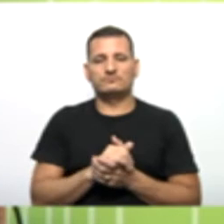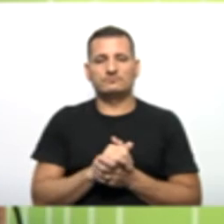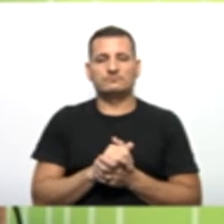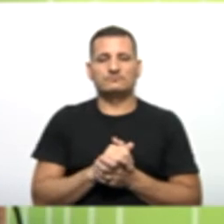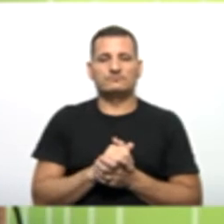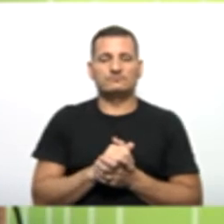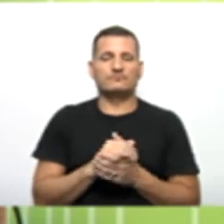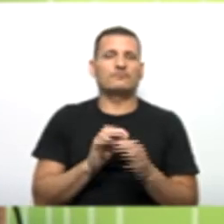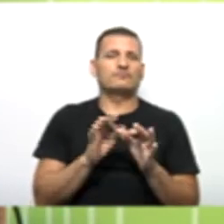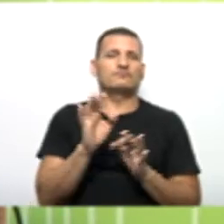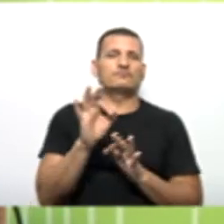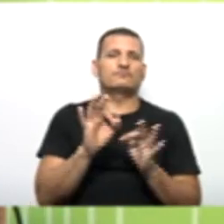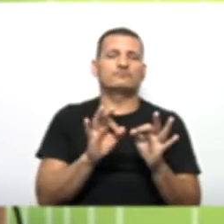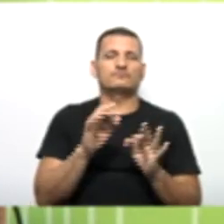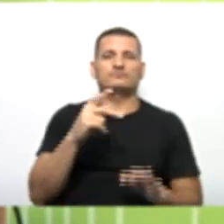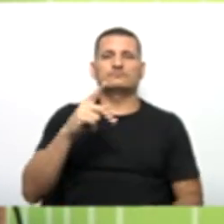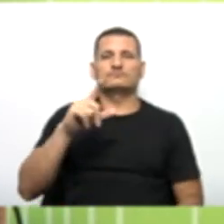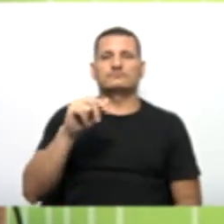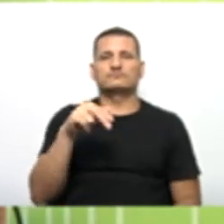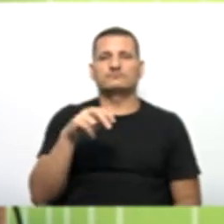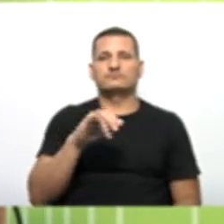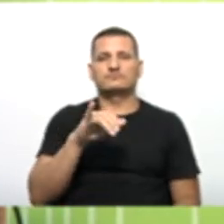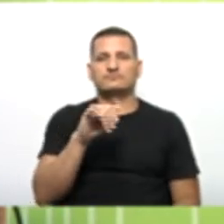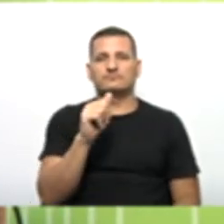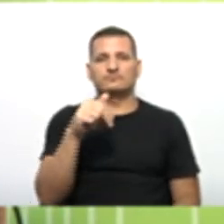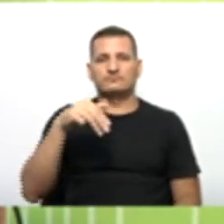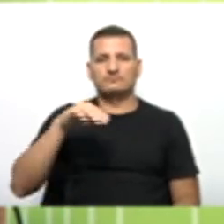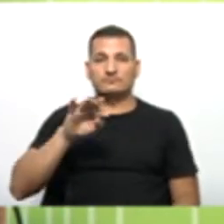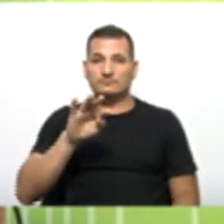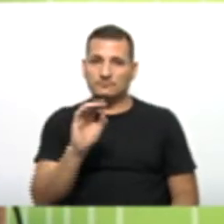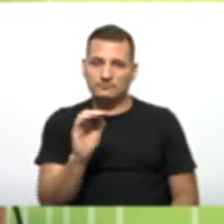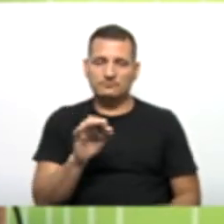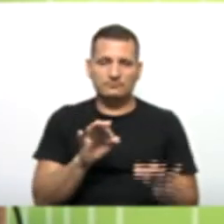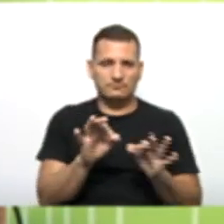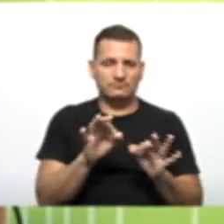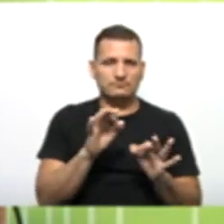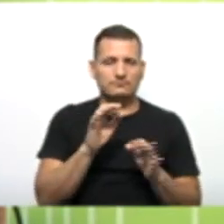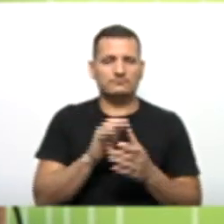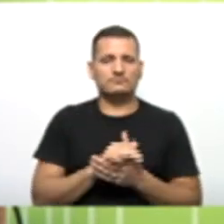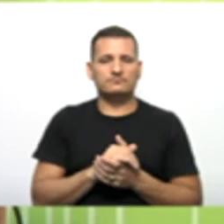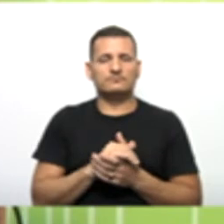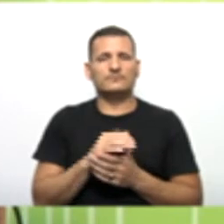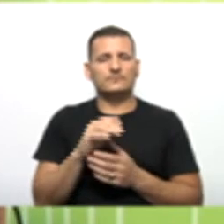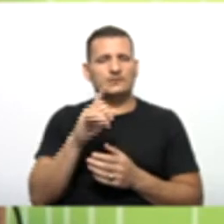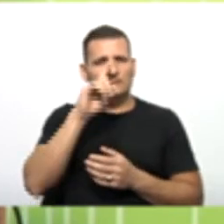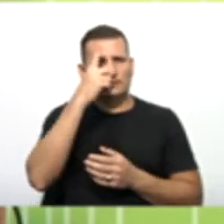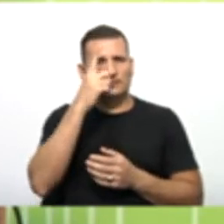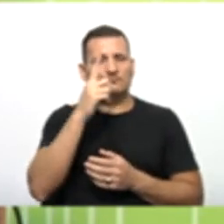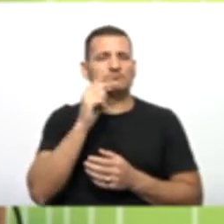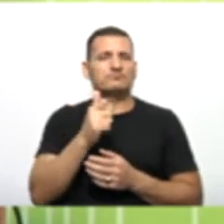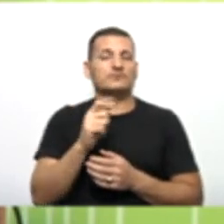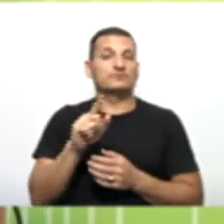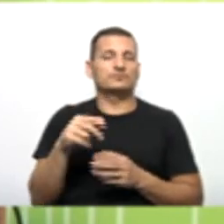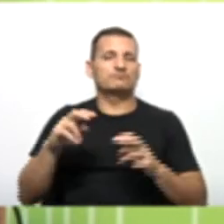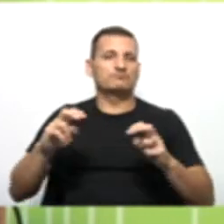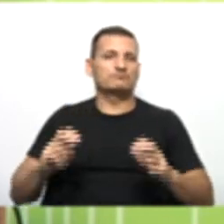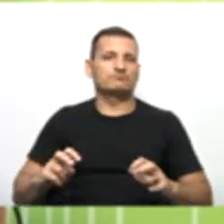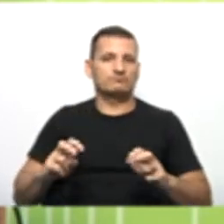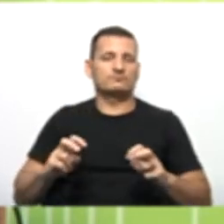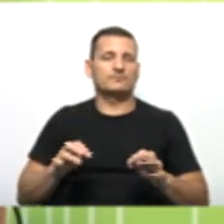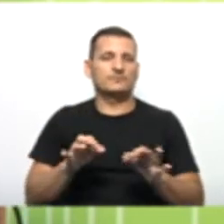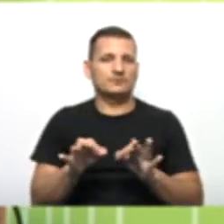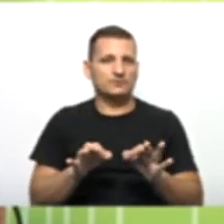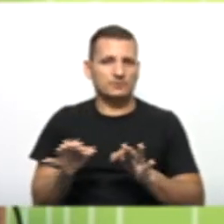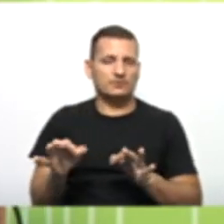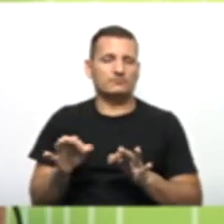É a segunda macroatividade que a gente tem, né? Então, se a gente tem a ideia inicial, a gente vai sentar e planejar tudo, colocar no papel, estimar